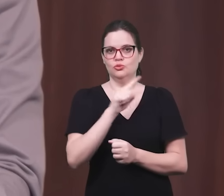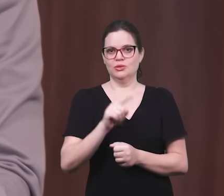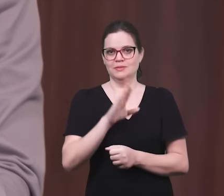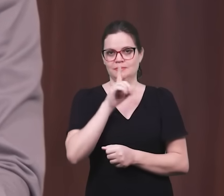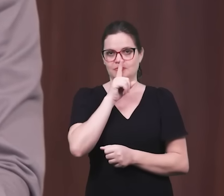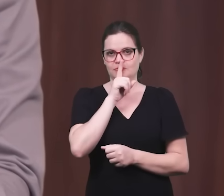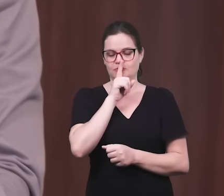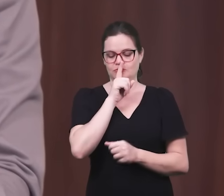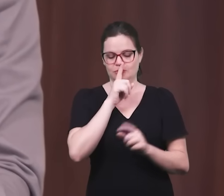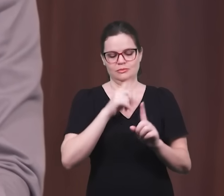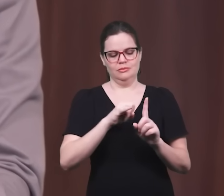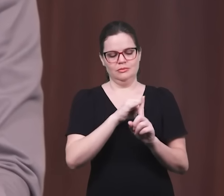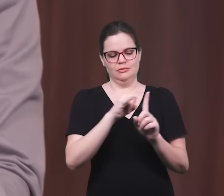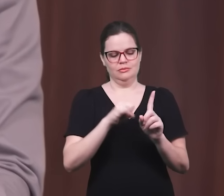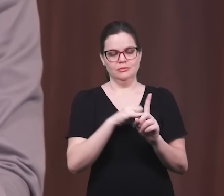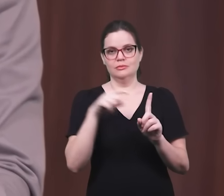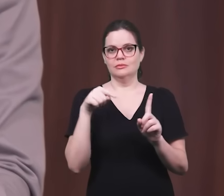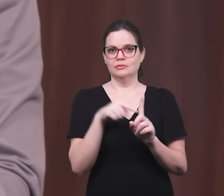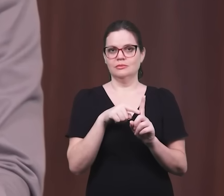geraram